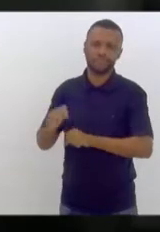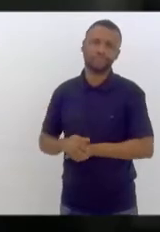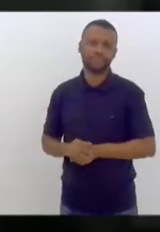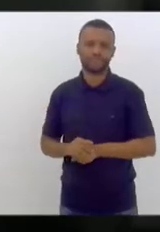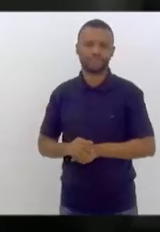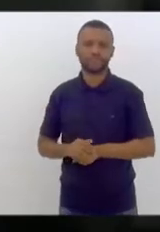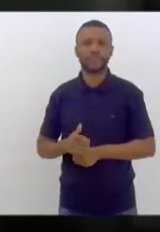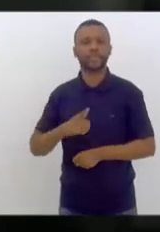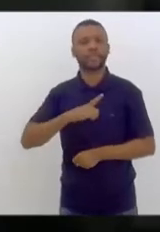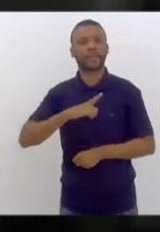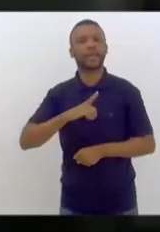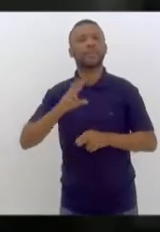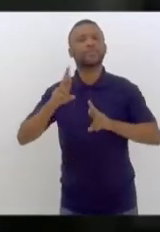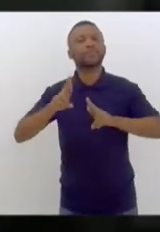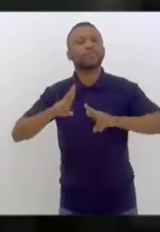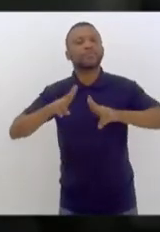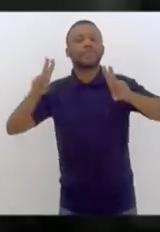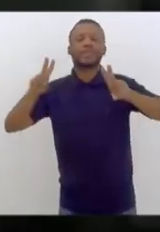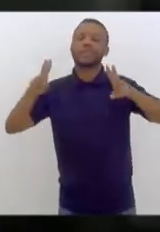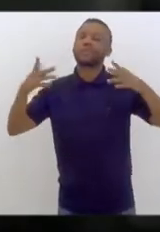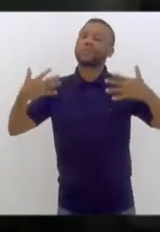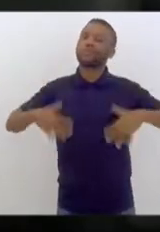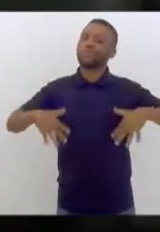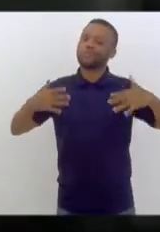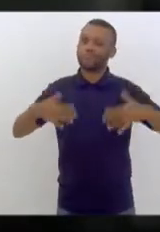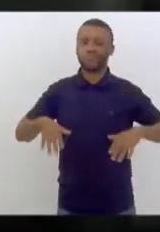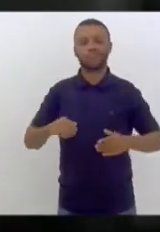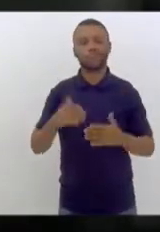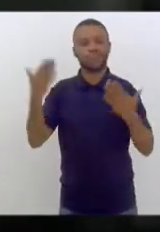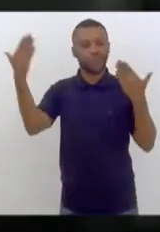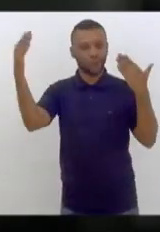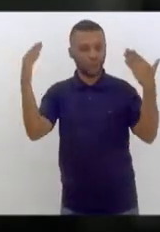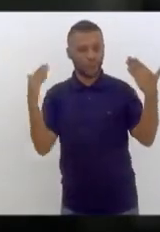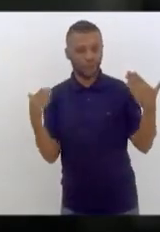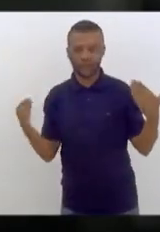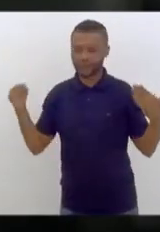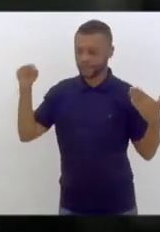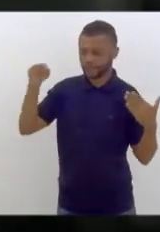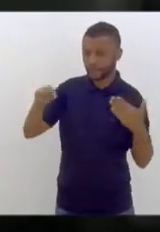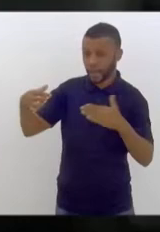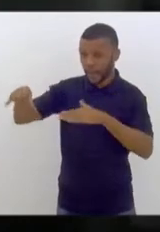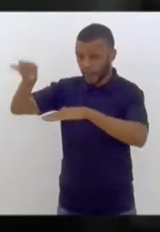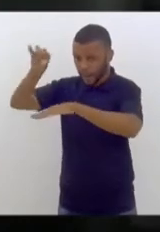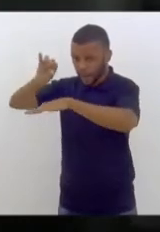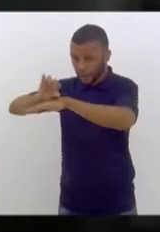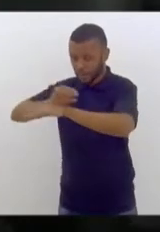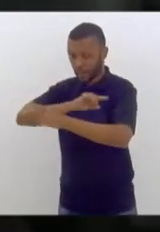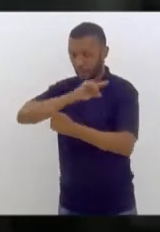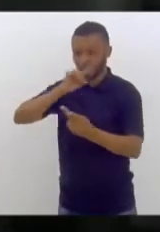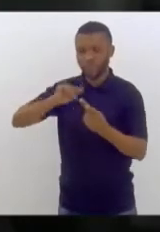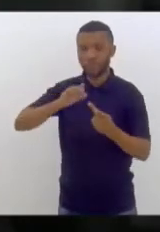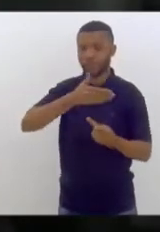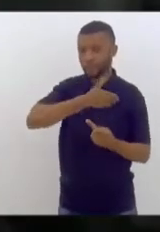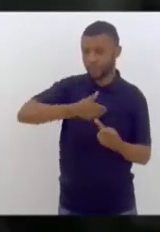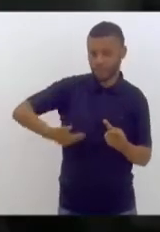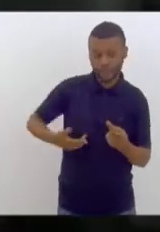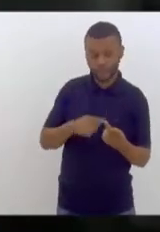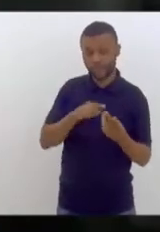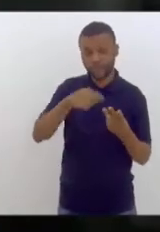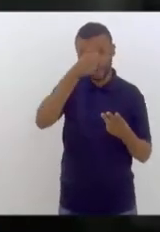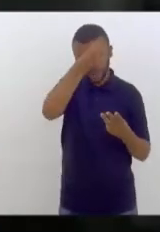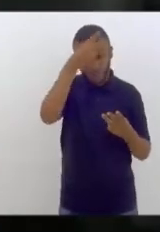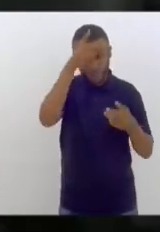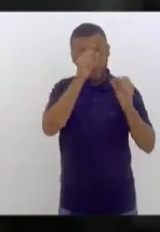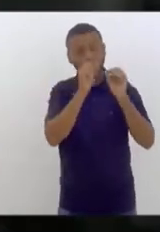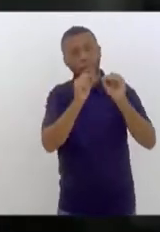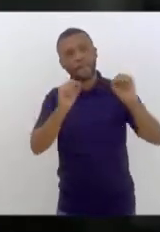diferenças muito grandes entre a capital, o Estado e demais municípios. Existem municípios